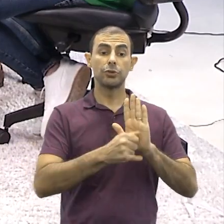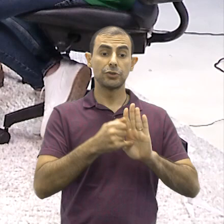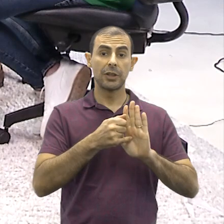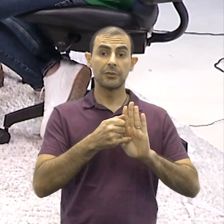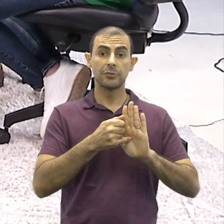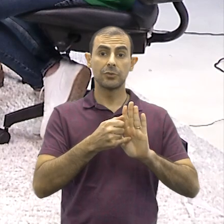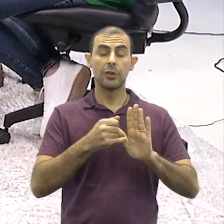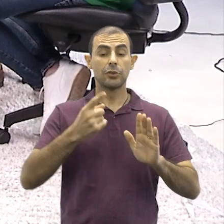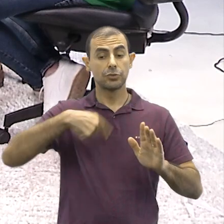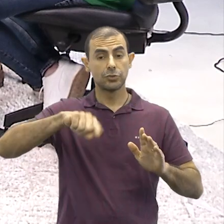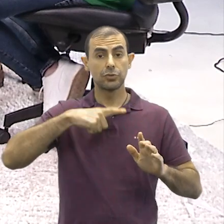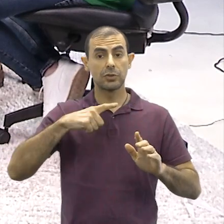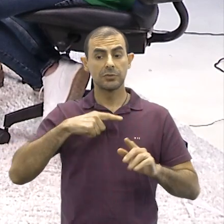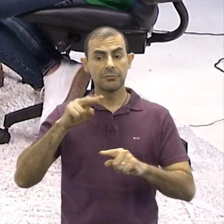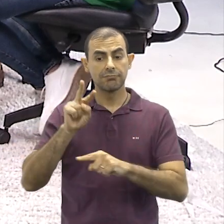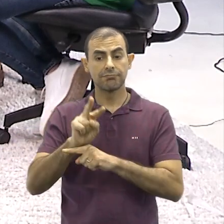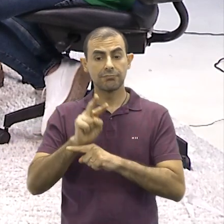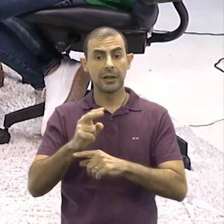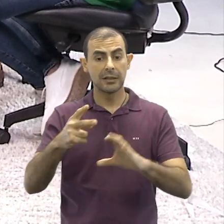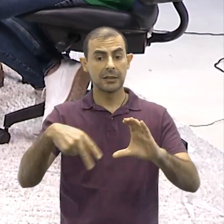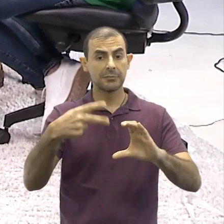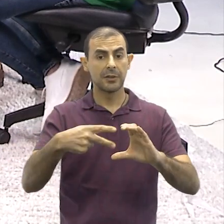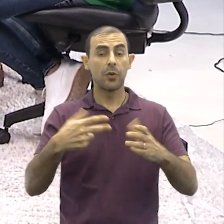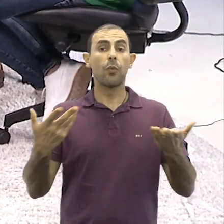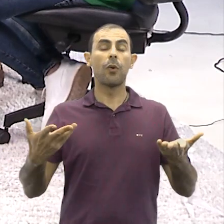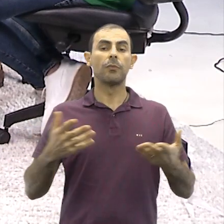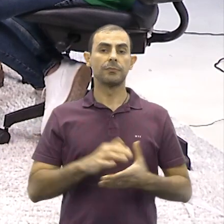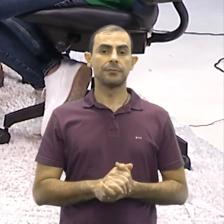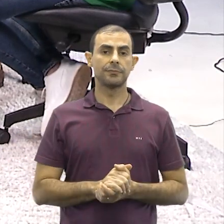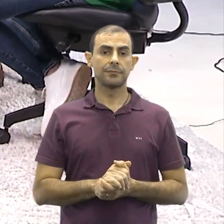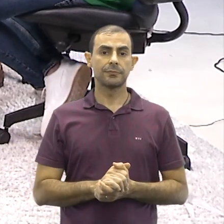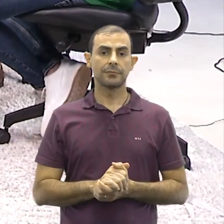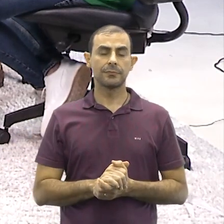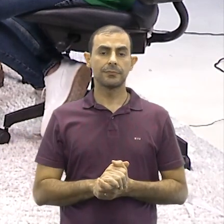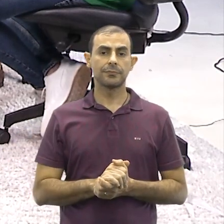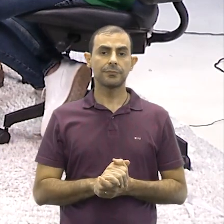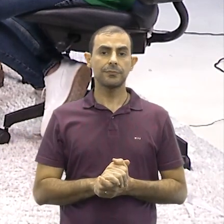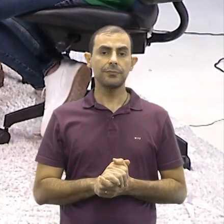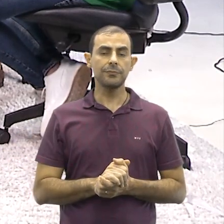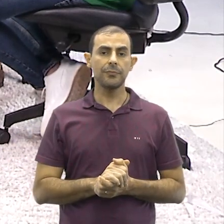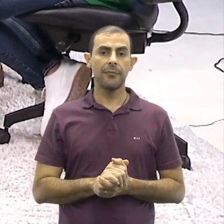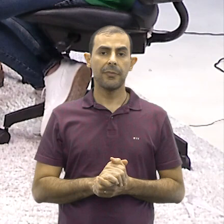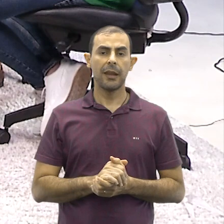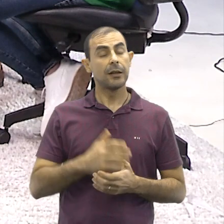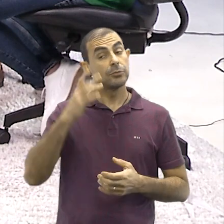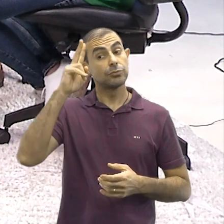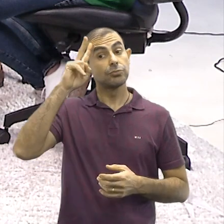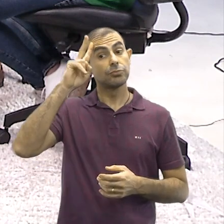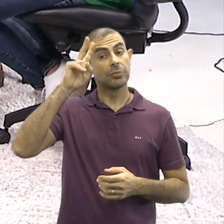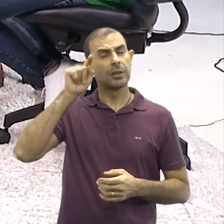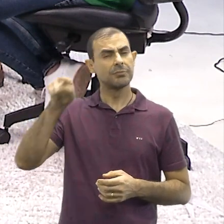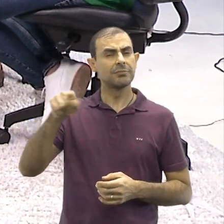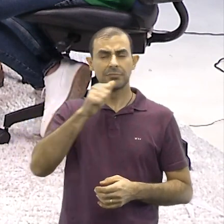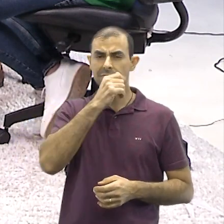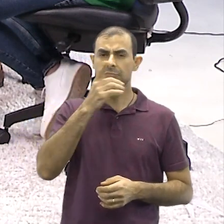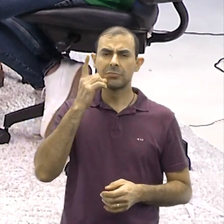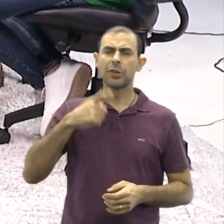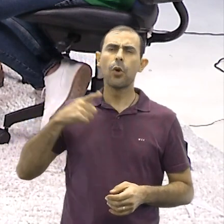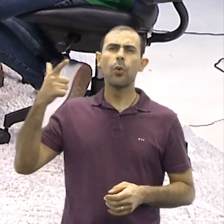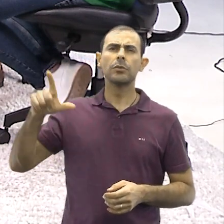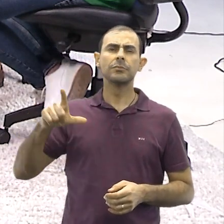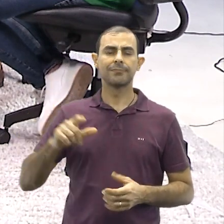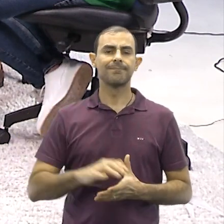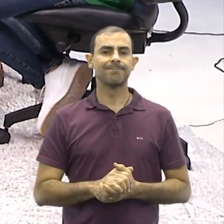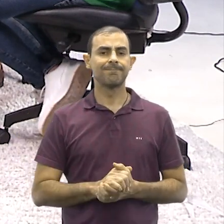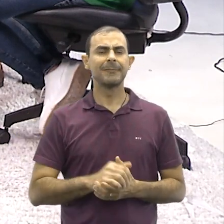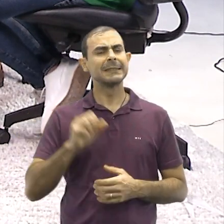lá da Câmara Municipal para essa causa? Não sei se o professor André lembra de outro, esse nosso foi um recente. Nós tivemos